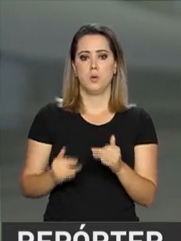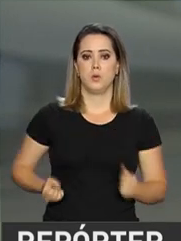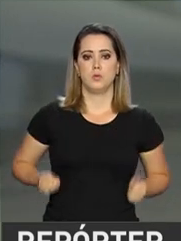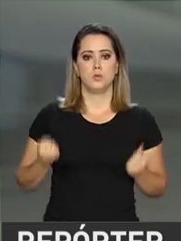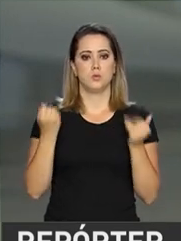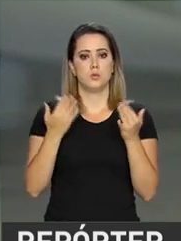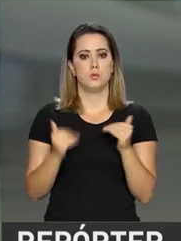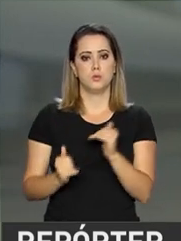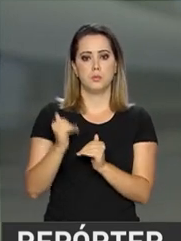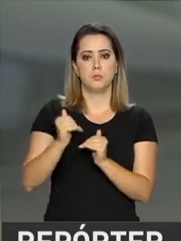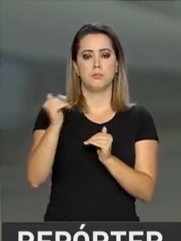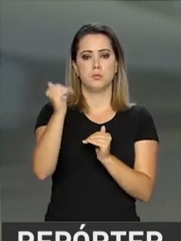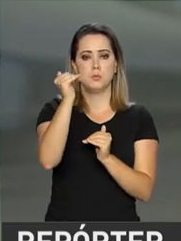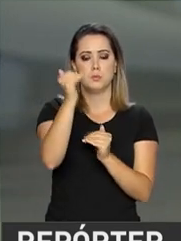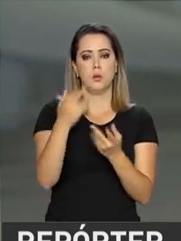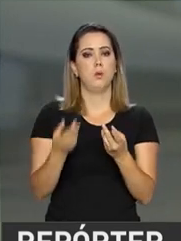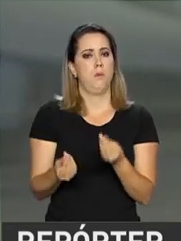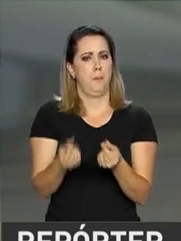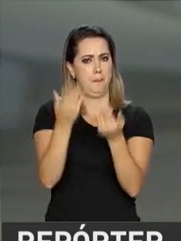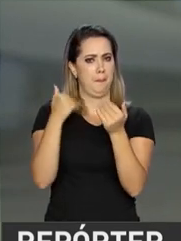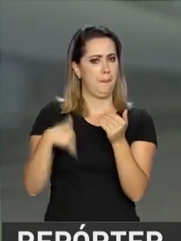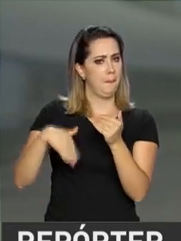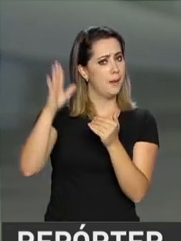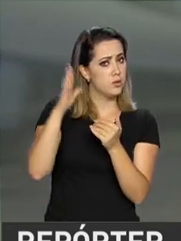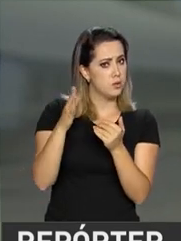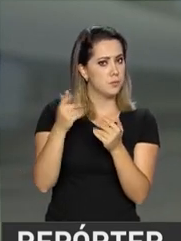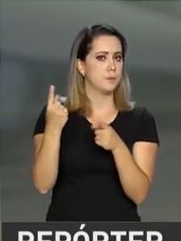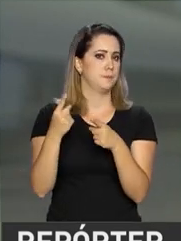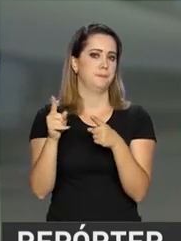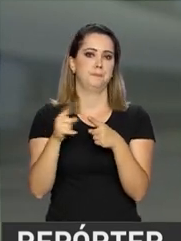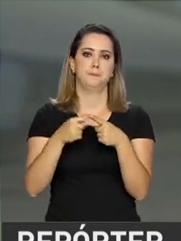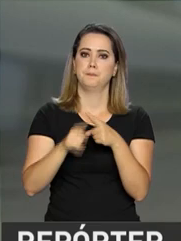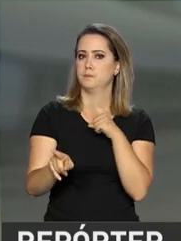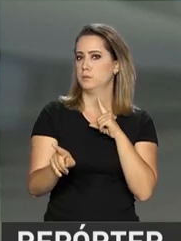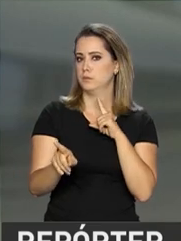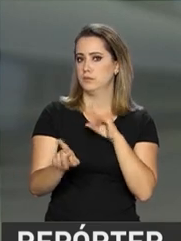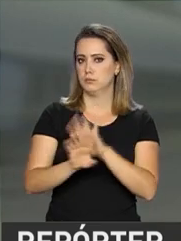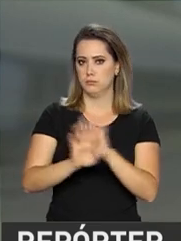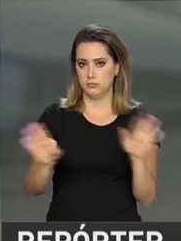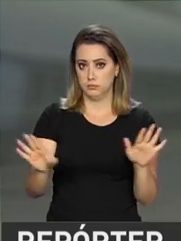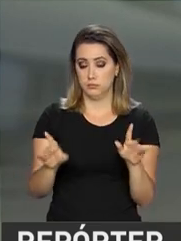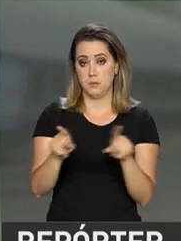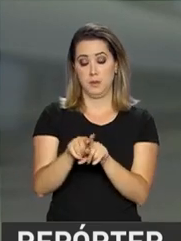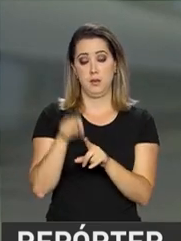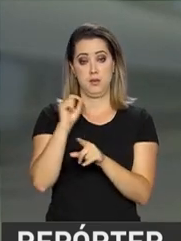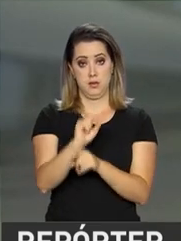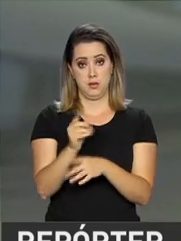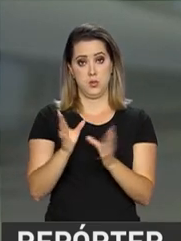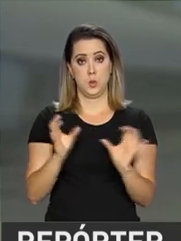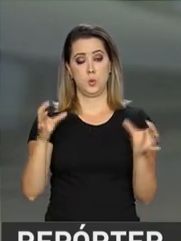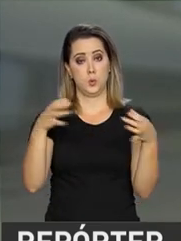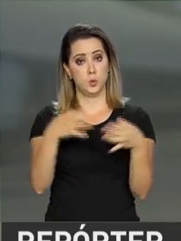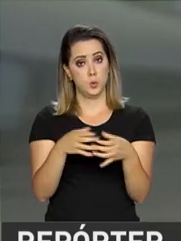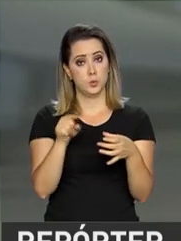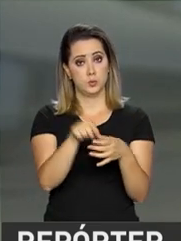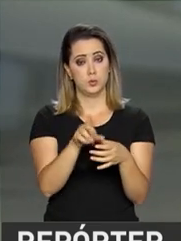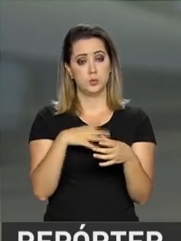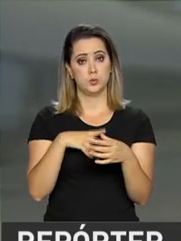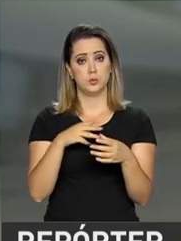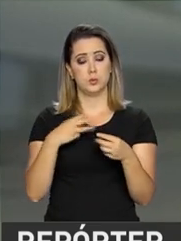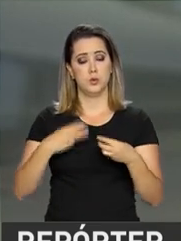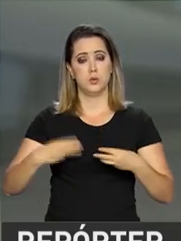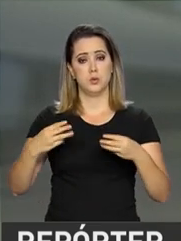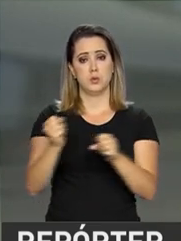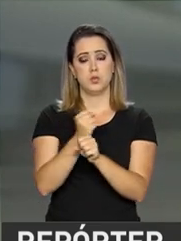prioritárias para o orçamento deste ano ea comissão de infraestrutura aprovou a ida ao senado do ministro de